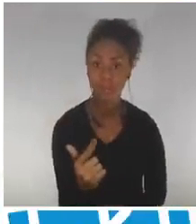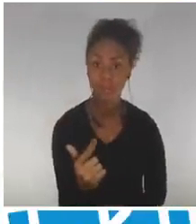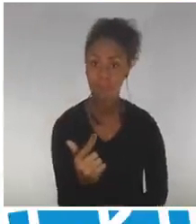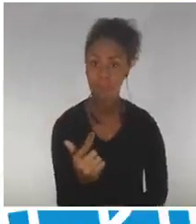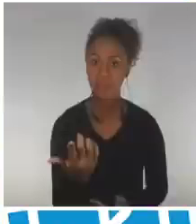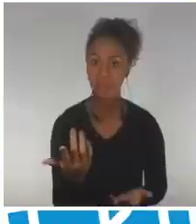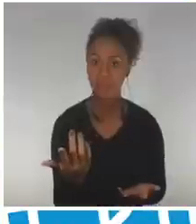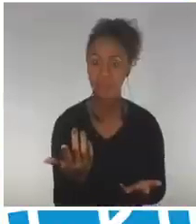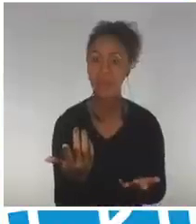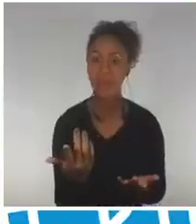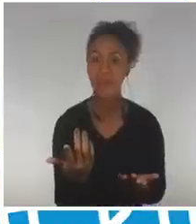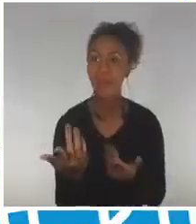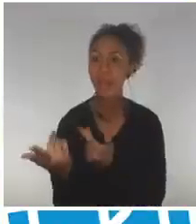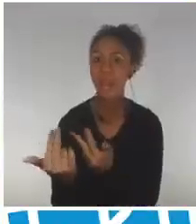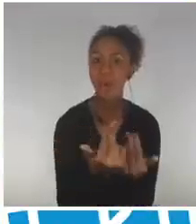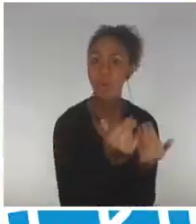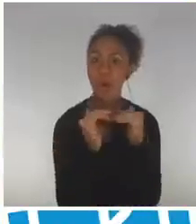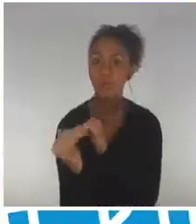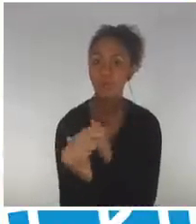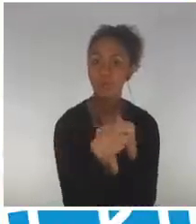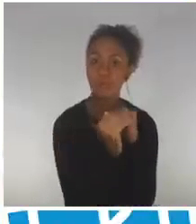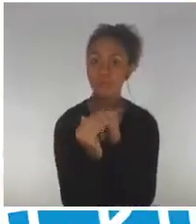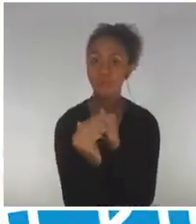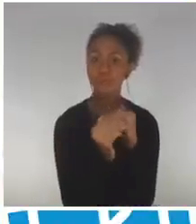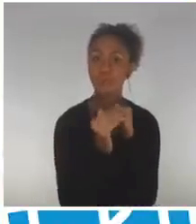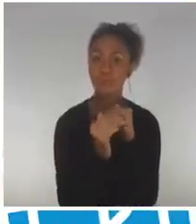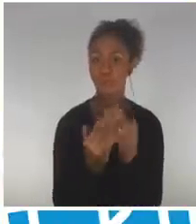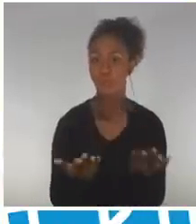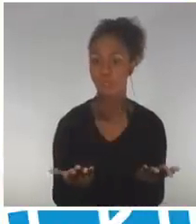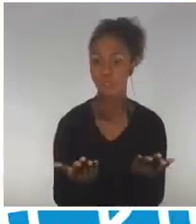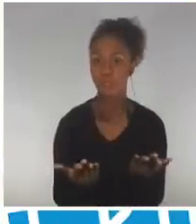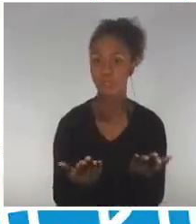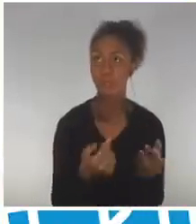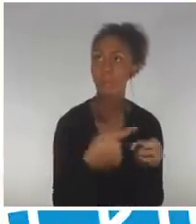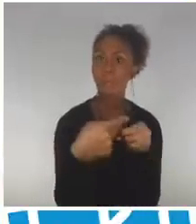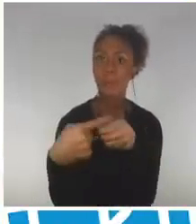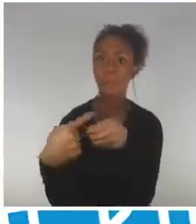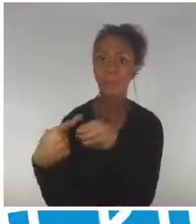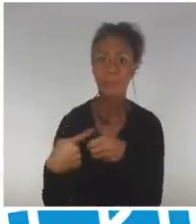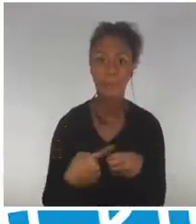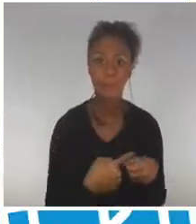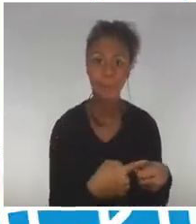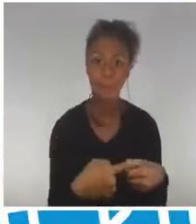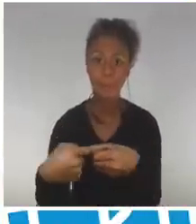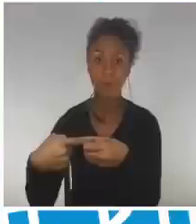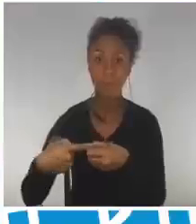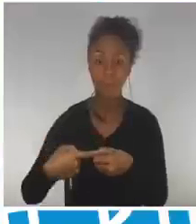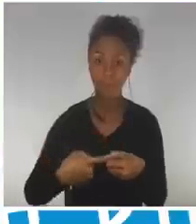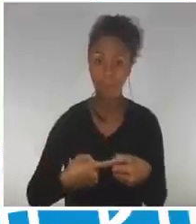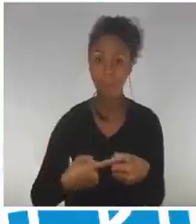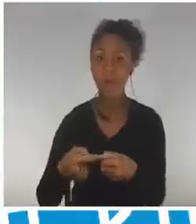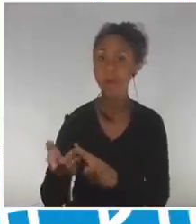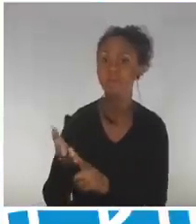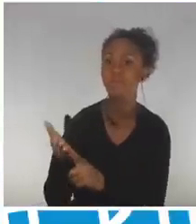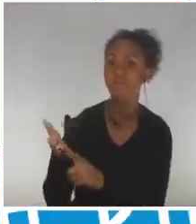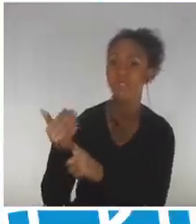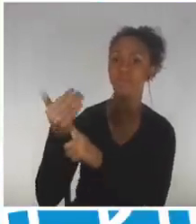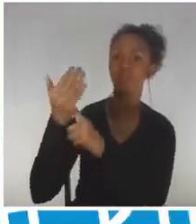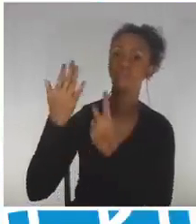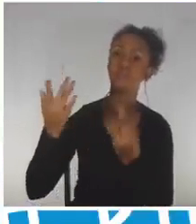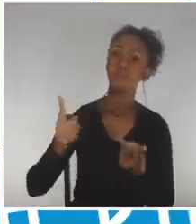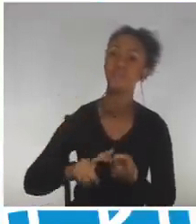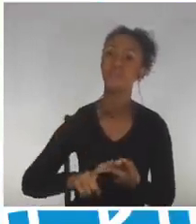forma igualitária para todos os entes federados, propiciando o acesso às tecnologias, o acesso